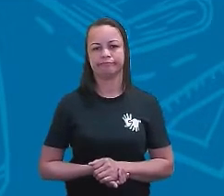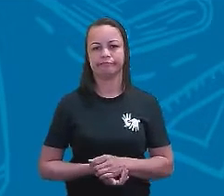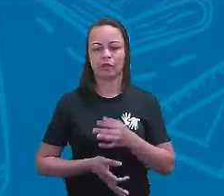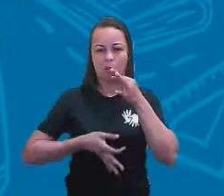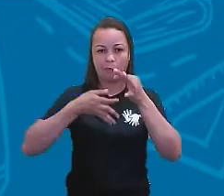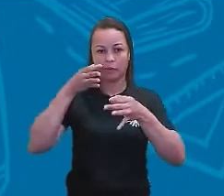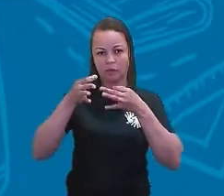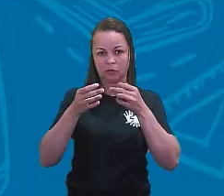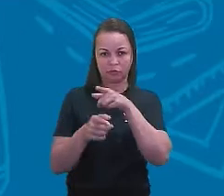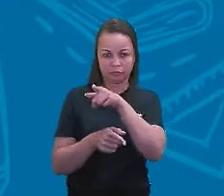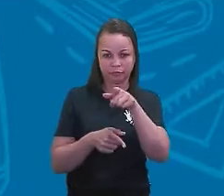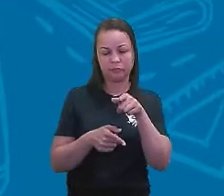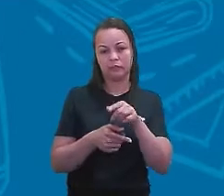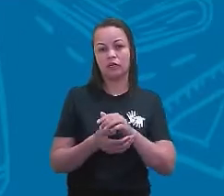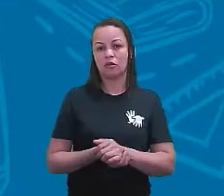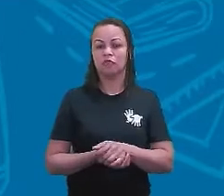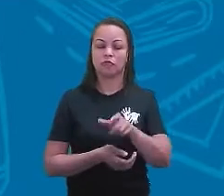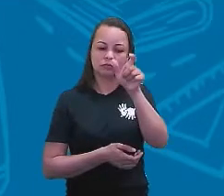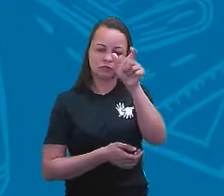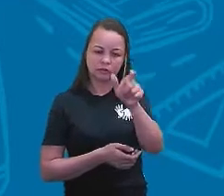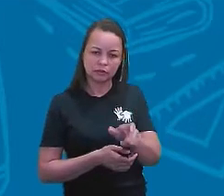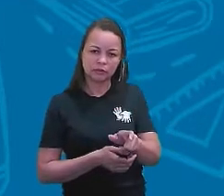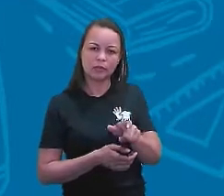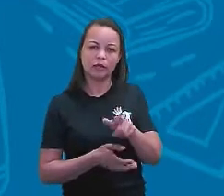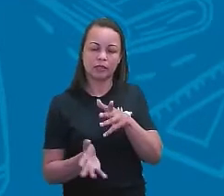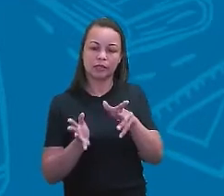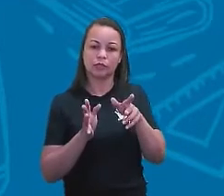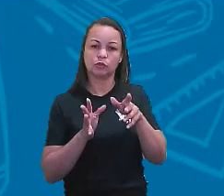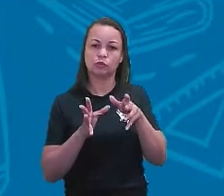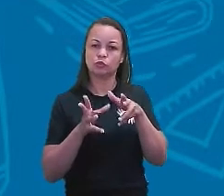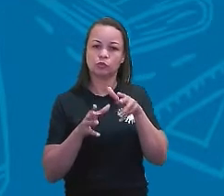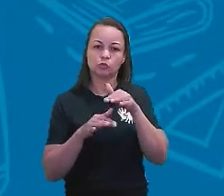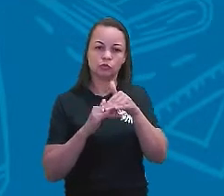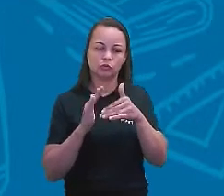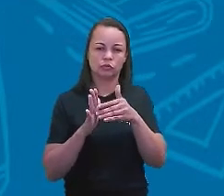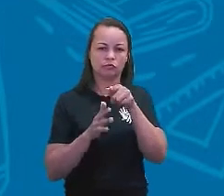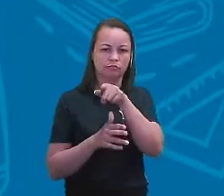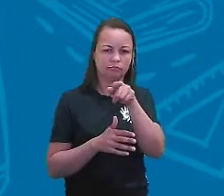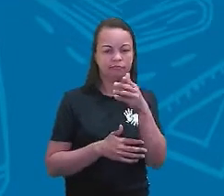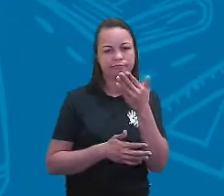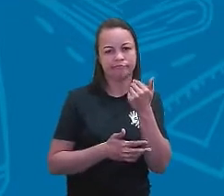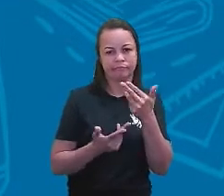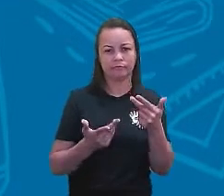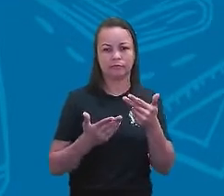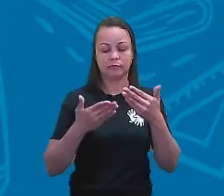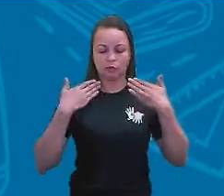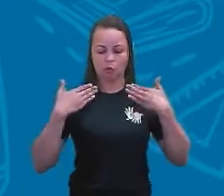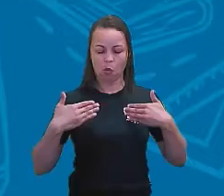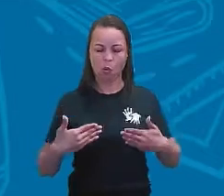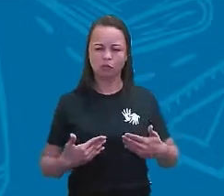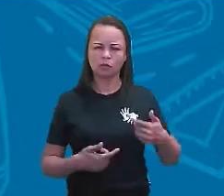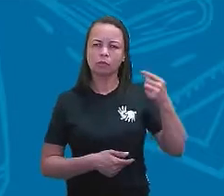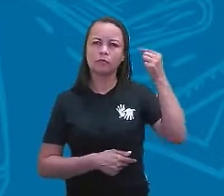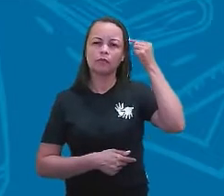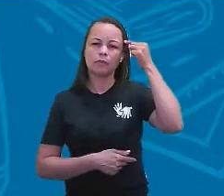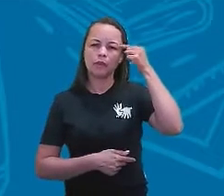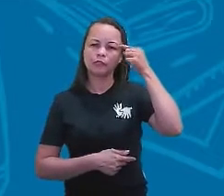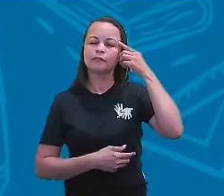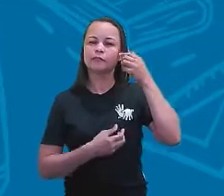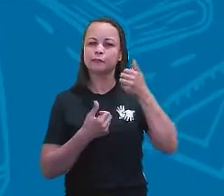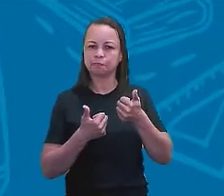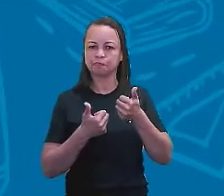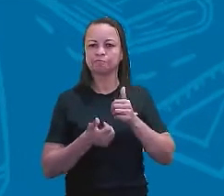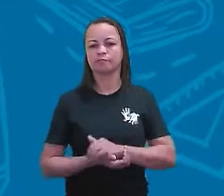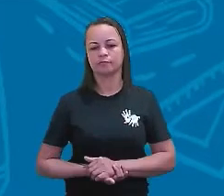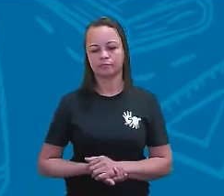Não esqueça, você é aquilo que você come. Porque corpo sã, mente sã. Preste